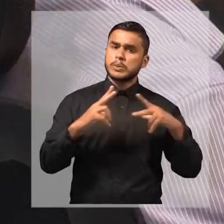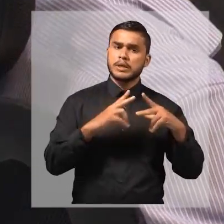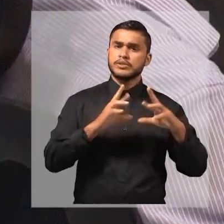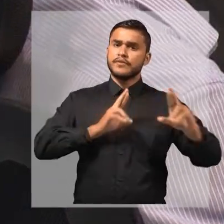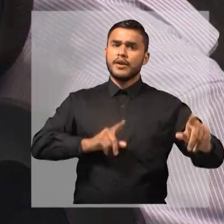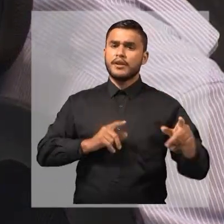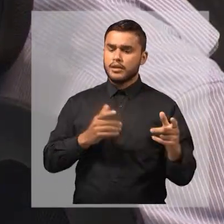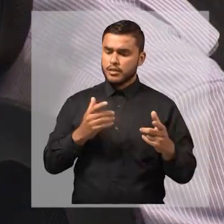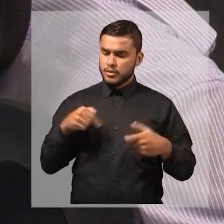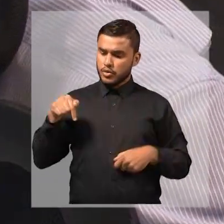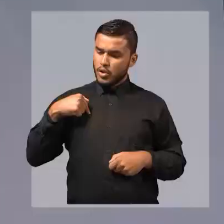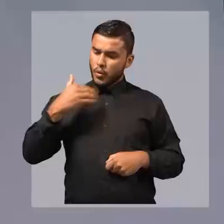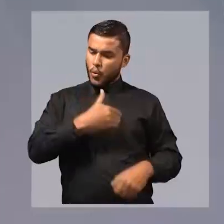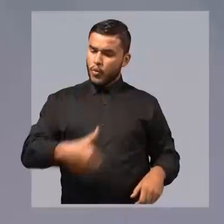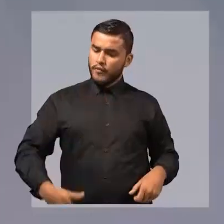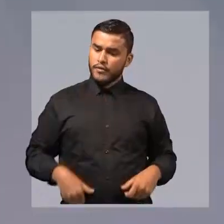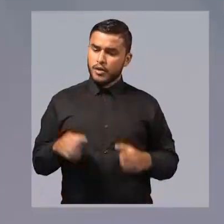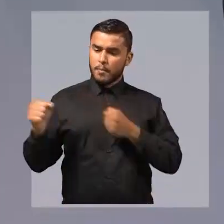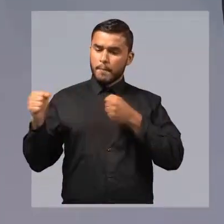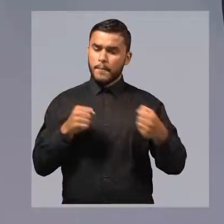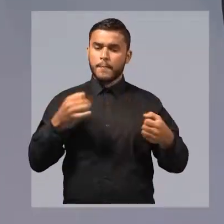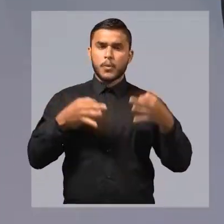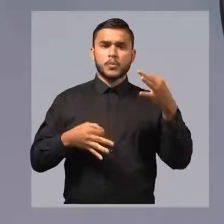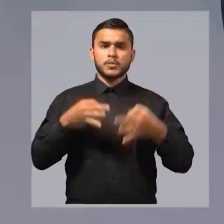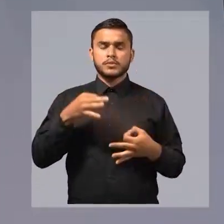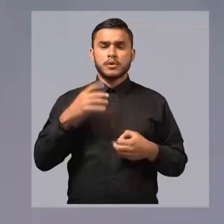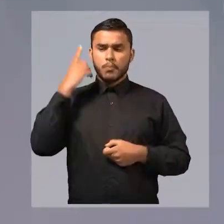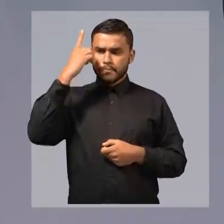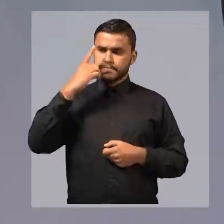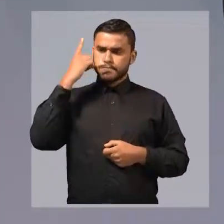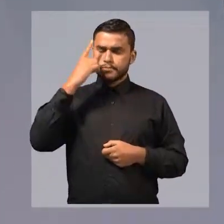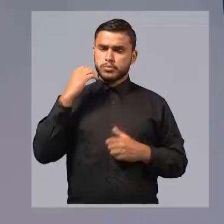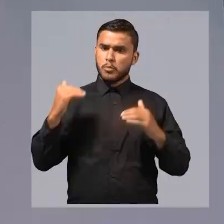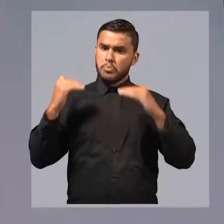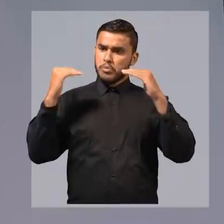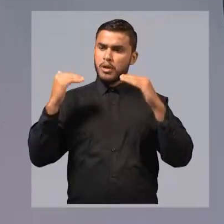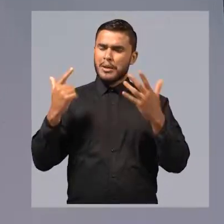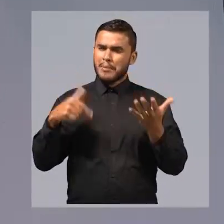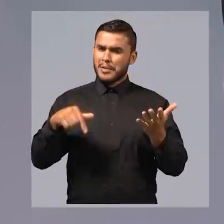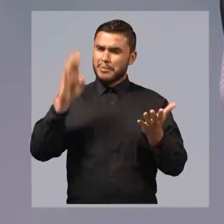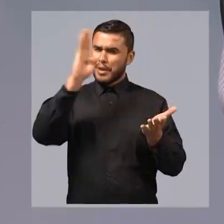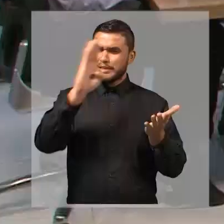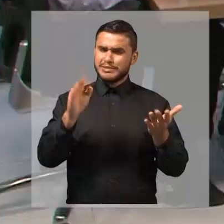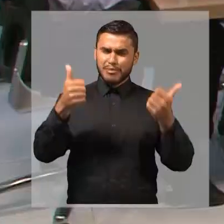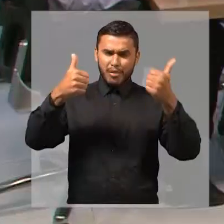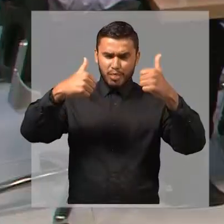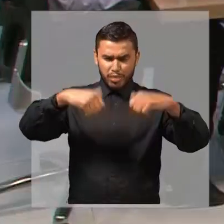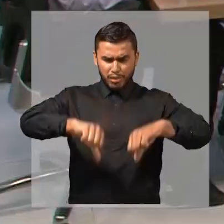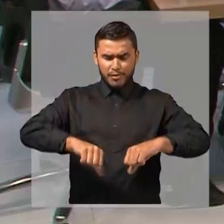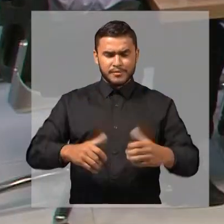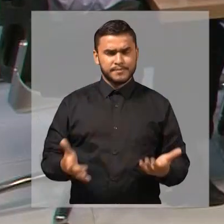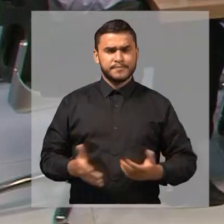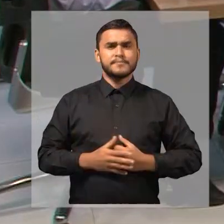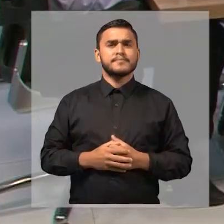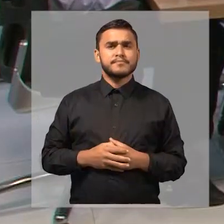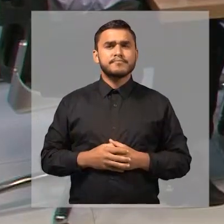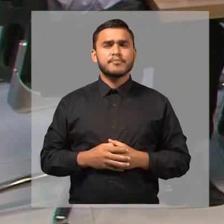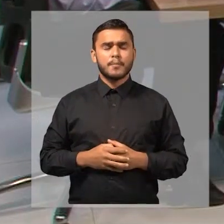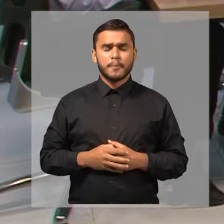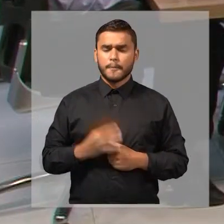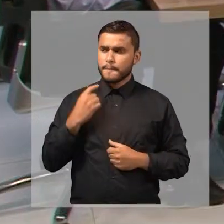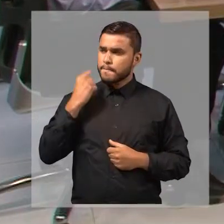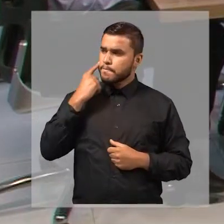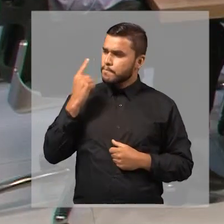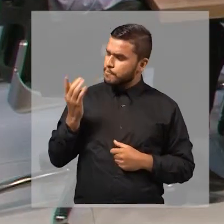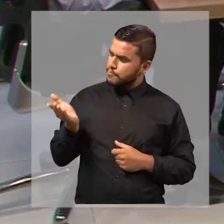uma demonstração de que parece que esse país está se desmoronando, né? Mas isso não é uma coisa isolada, né? Se